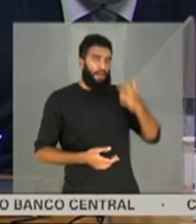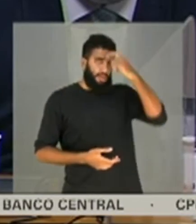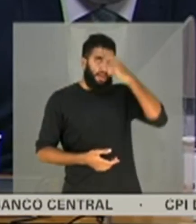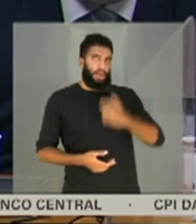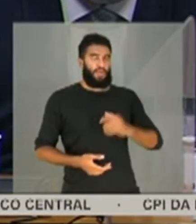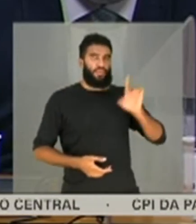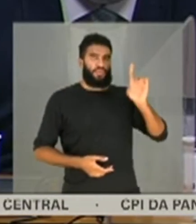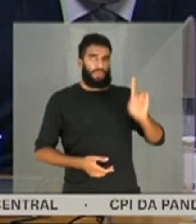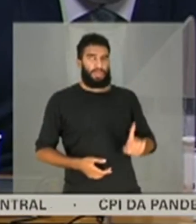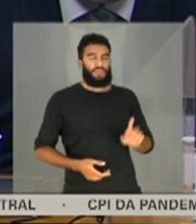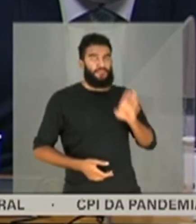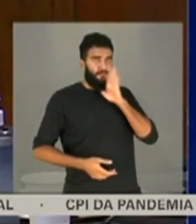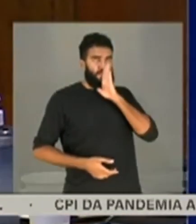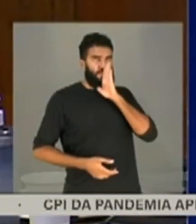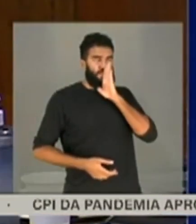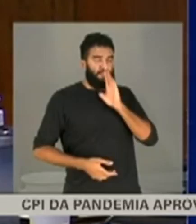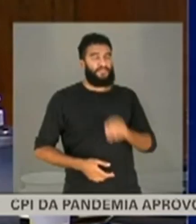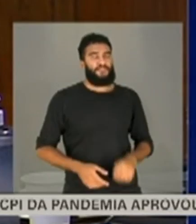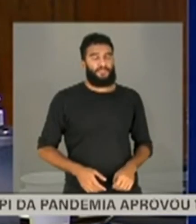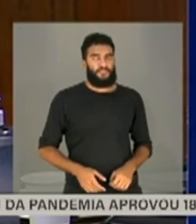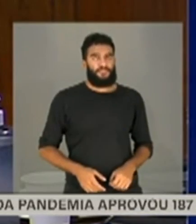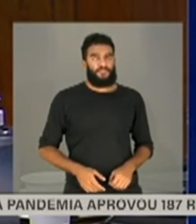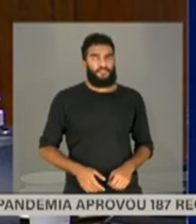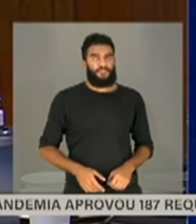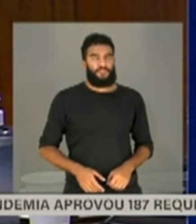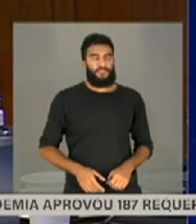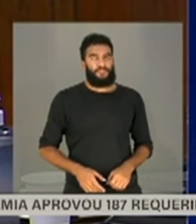direito ao silêncio, senhor senador.